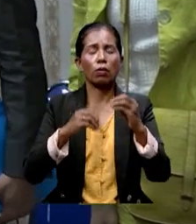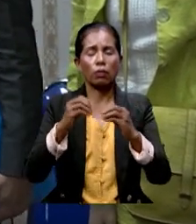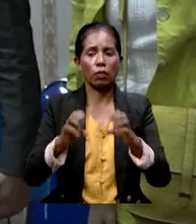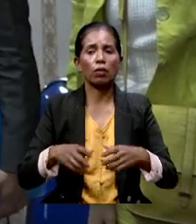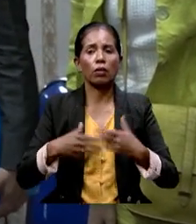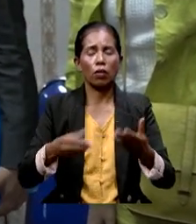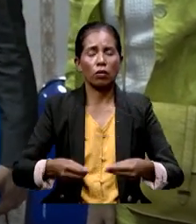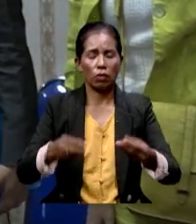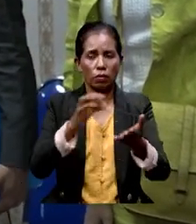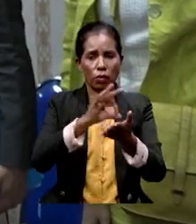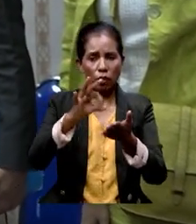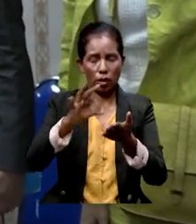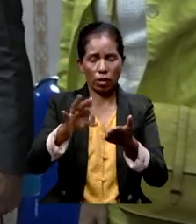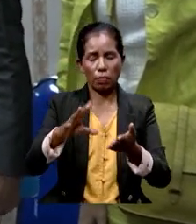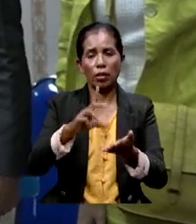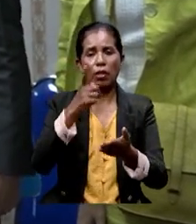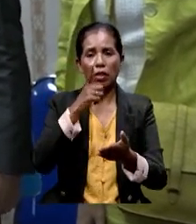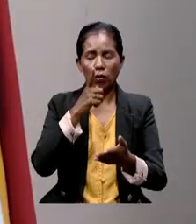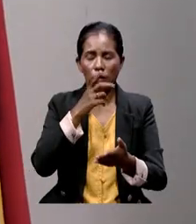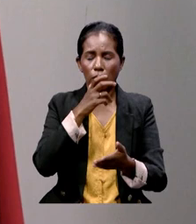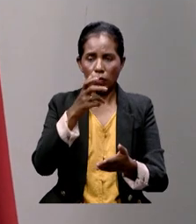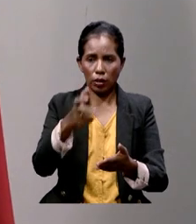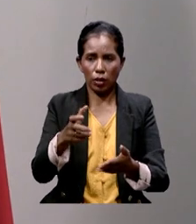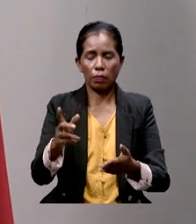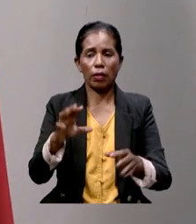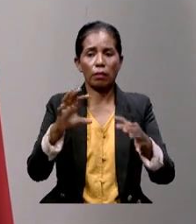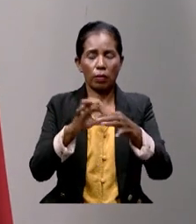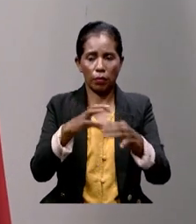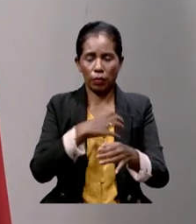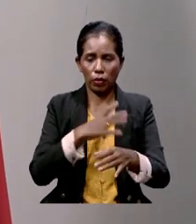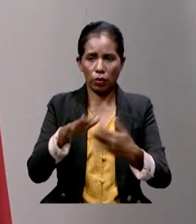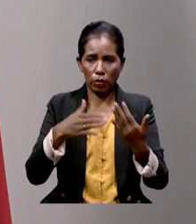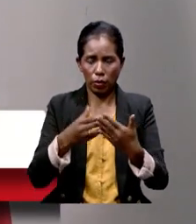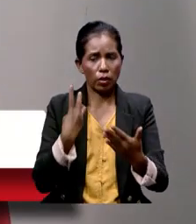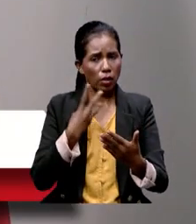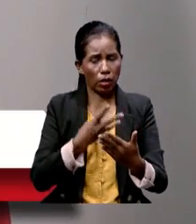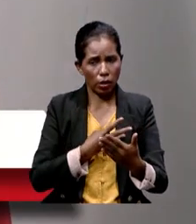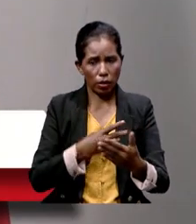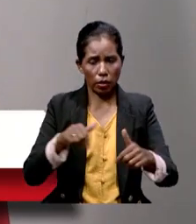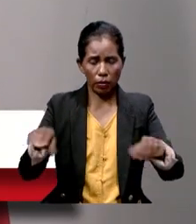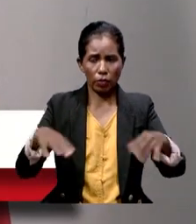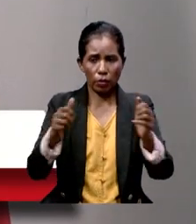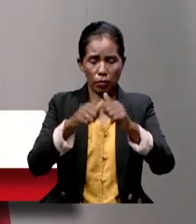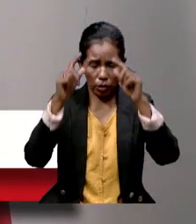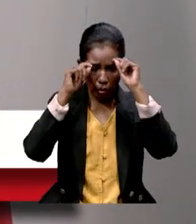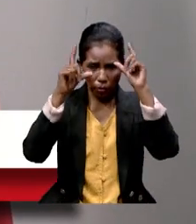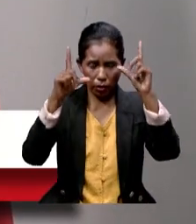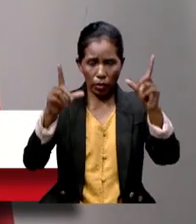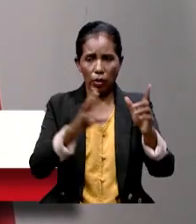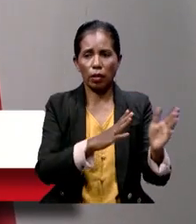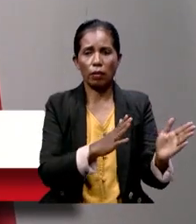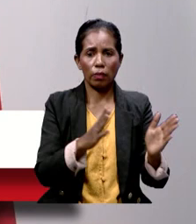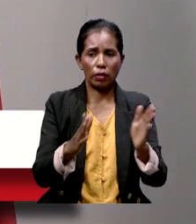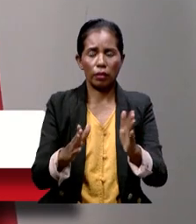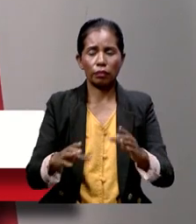língua portuguesa, ba membro Polícia Cira. A visita pretende discutir com as diferentes autoridades timorenses o que será o próximo